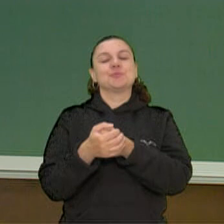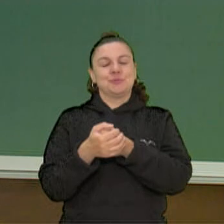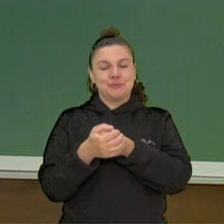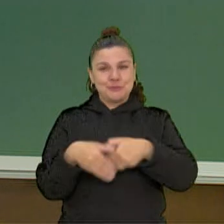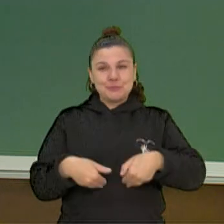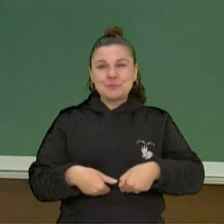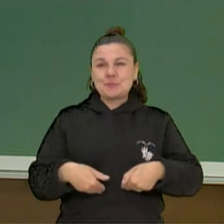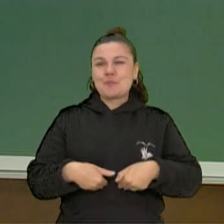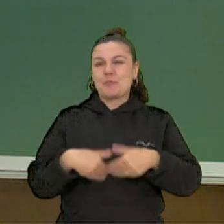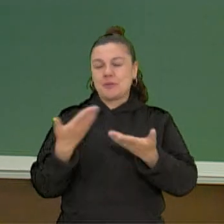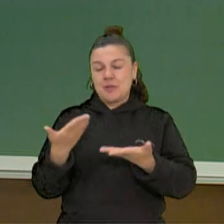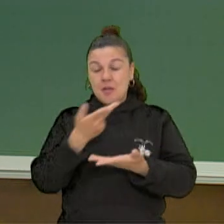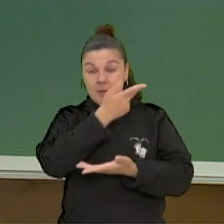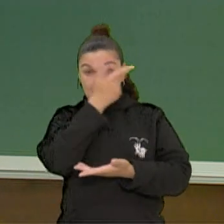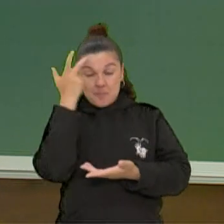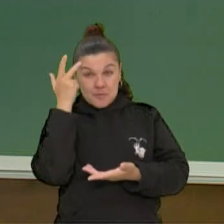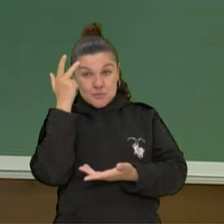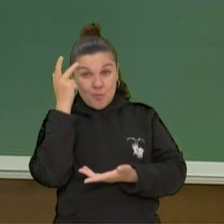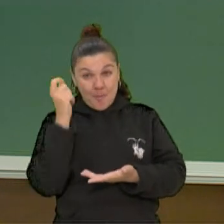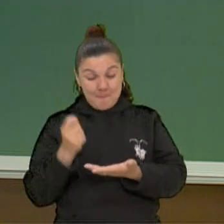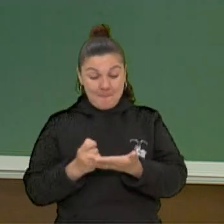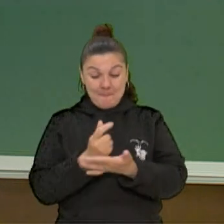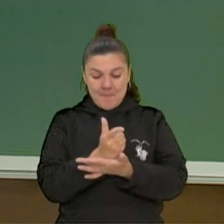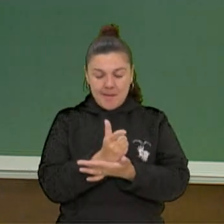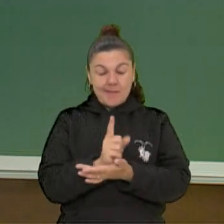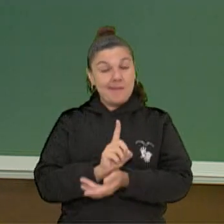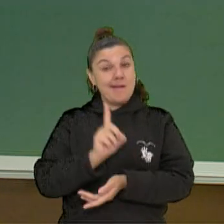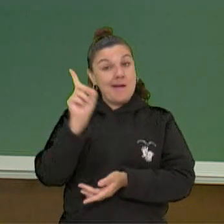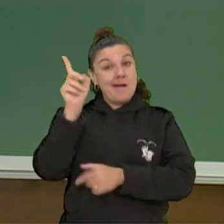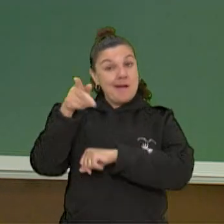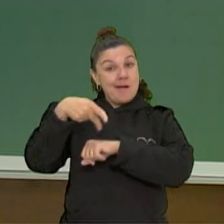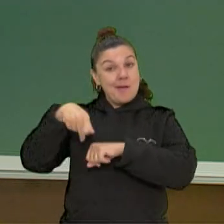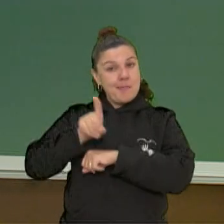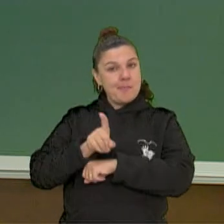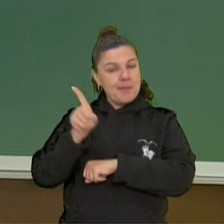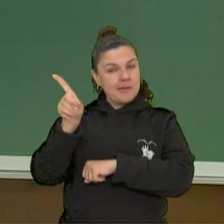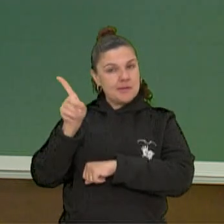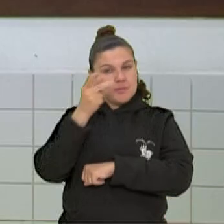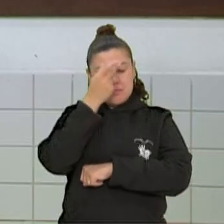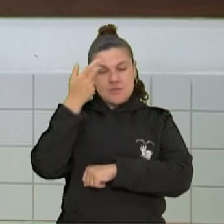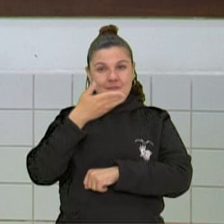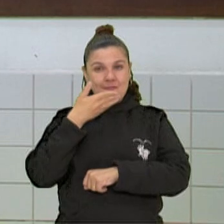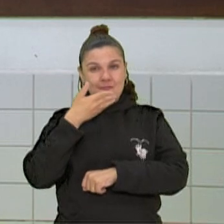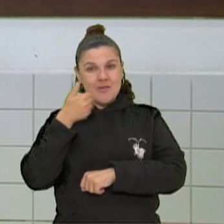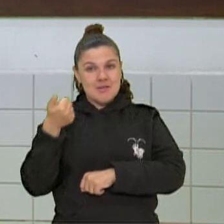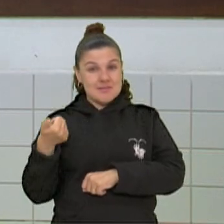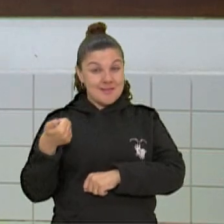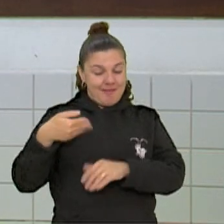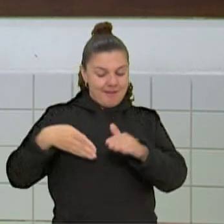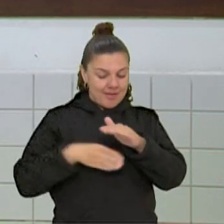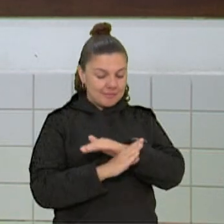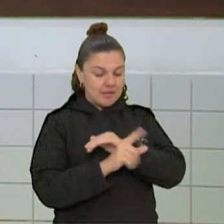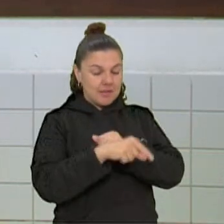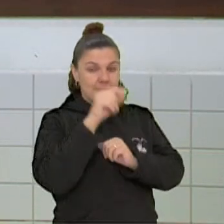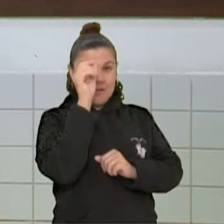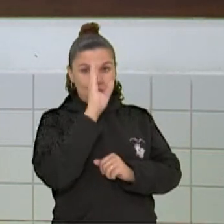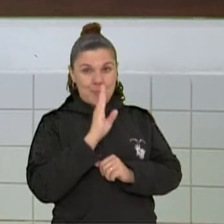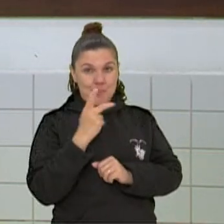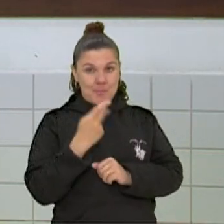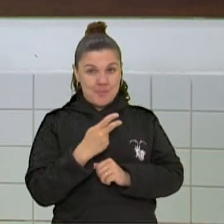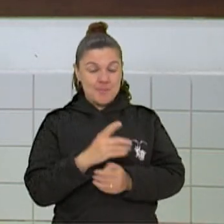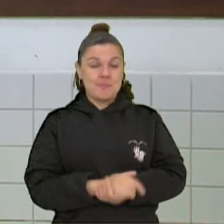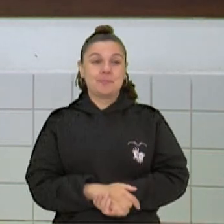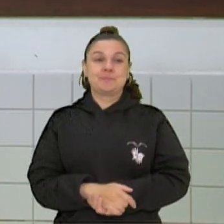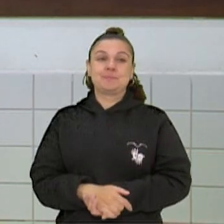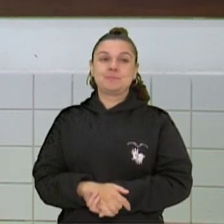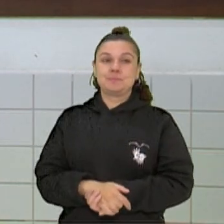muitos desses imigrantes contratam agências lá no país de origem para facilitar o processo de entrada em outros